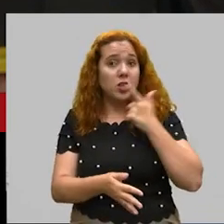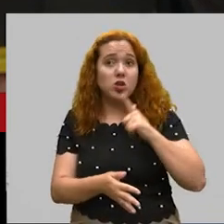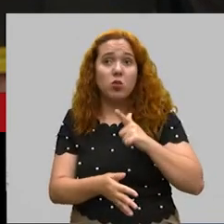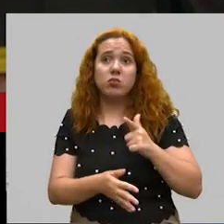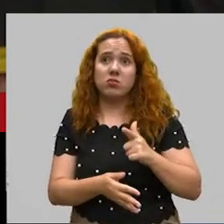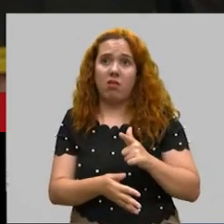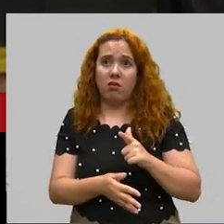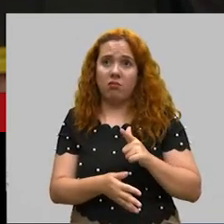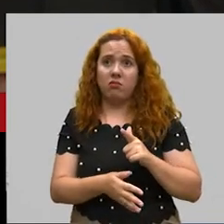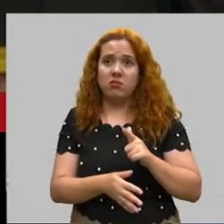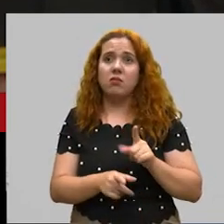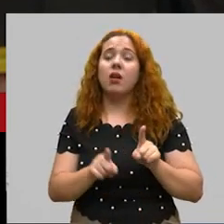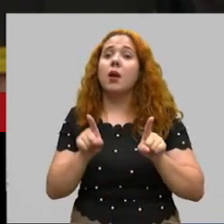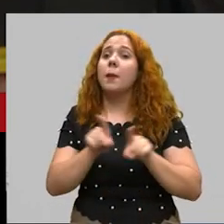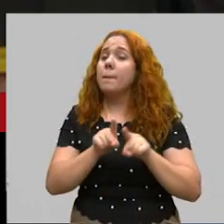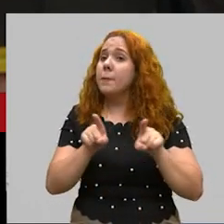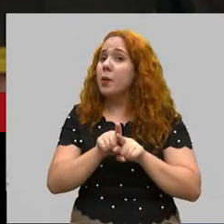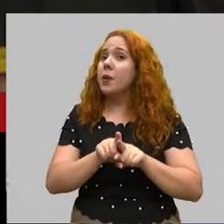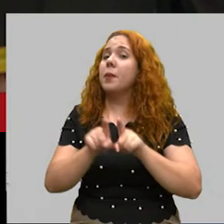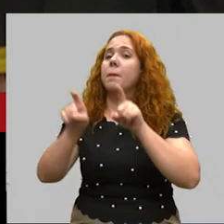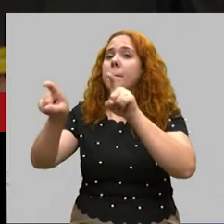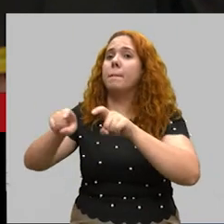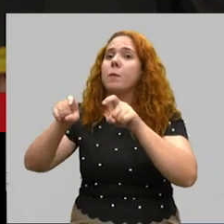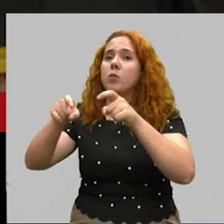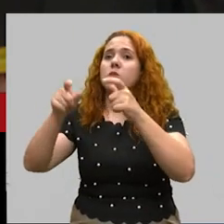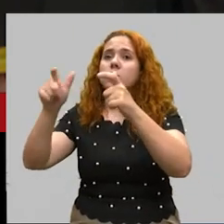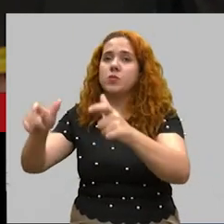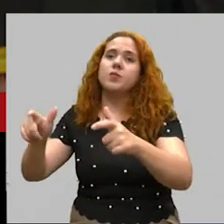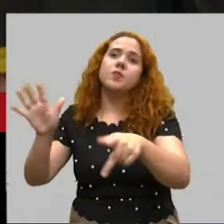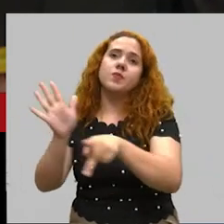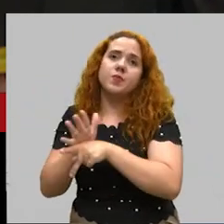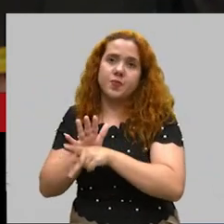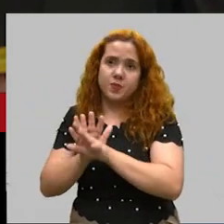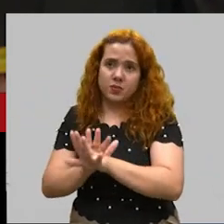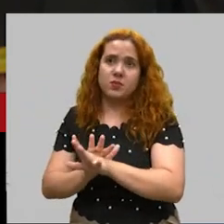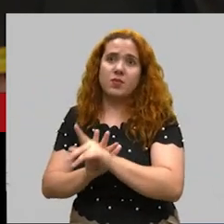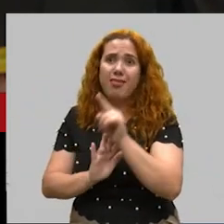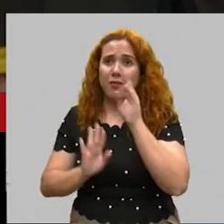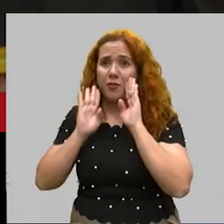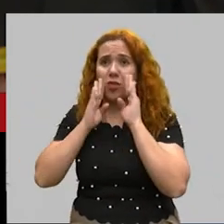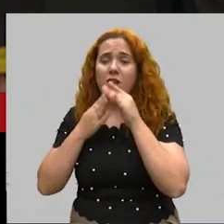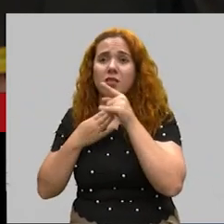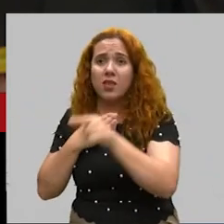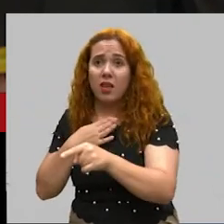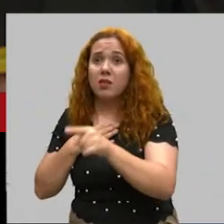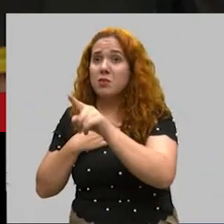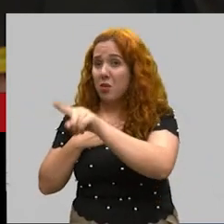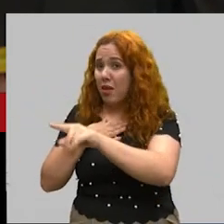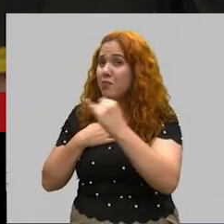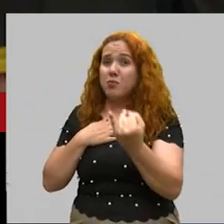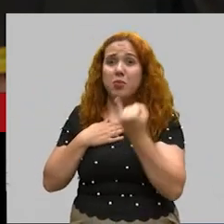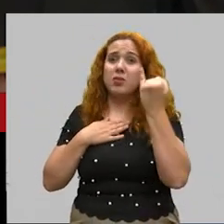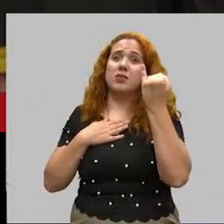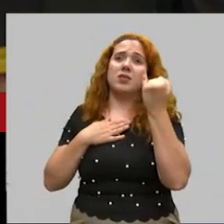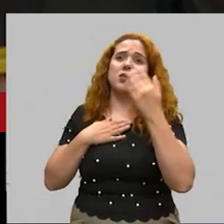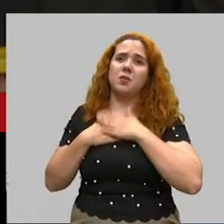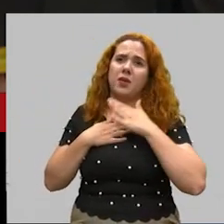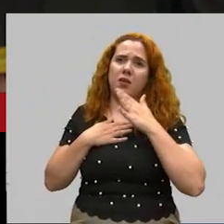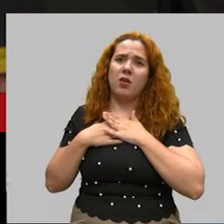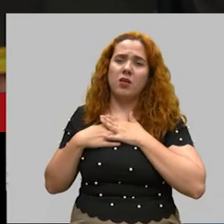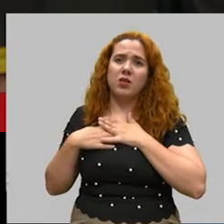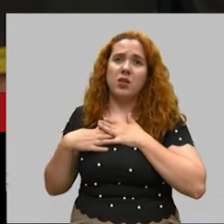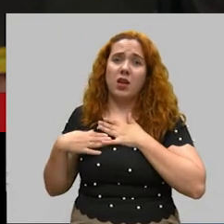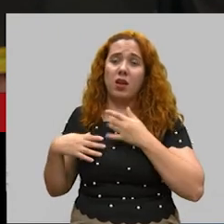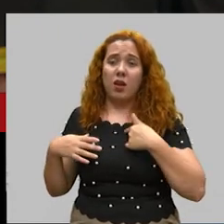principalmente através do campo então o campo para nós tem uma importância extremamente grande é a